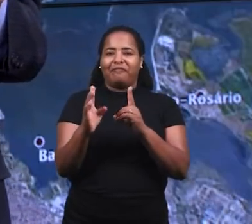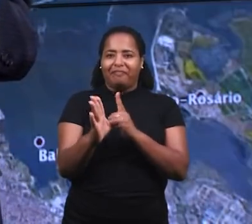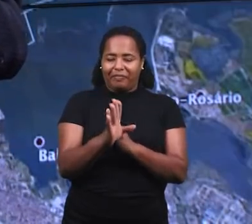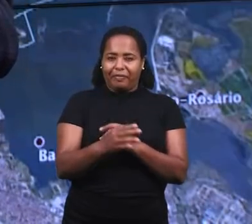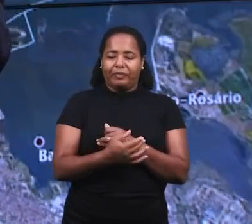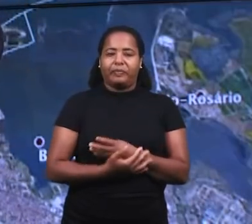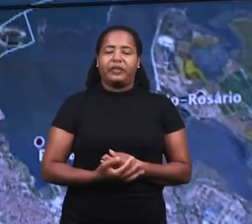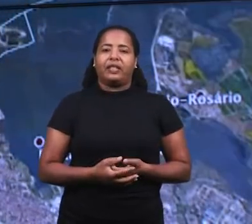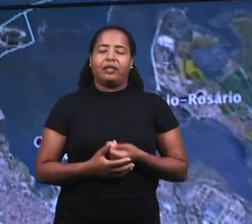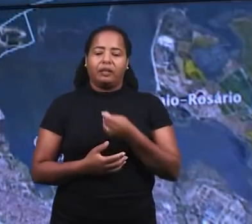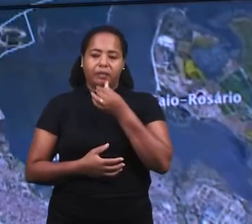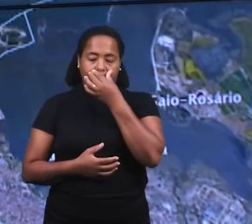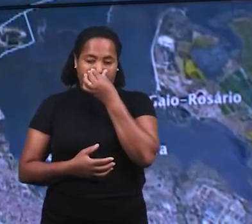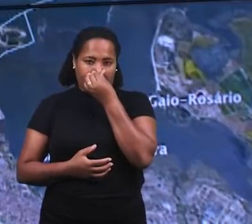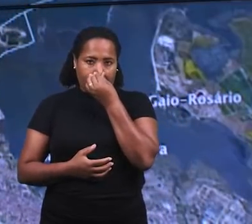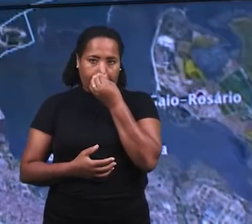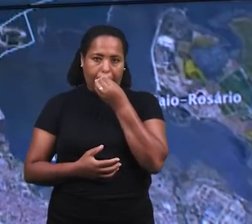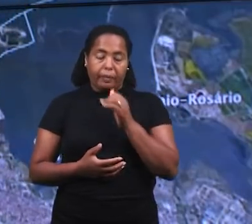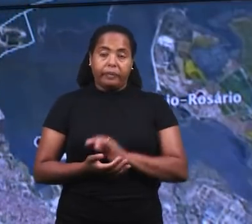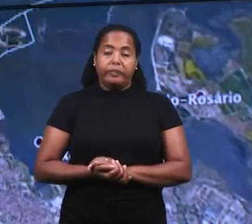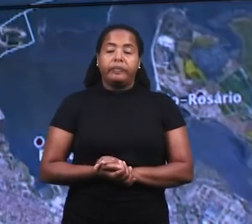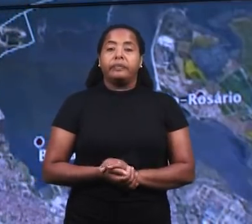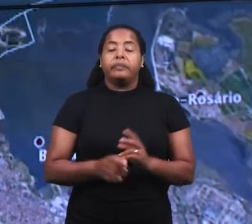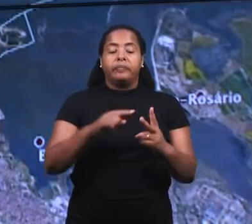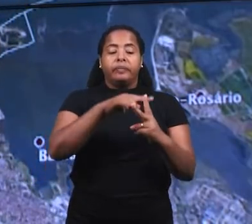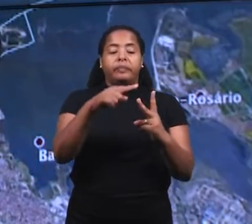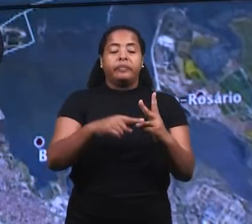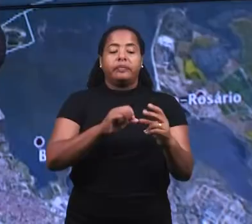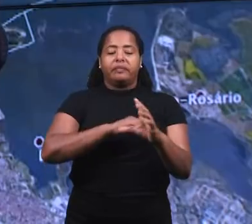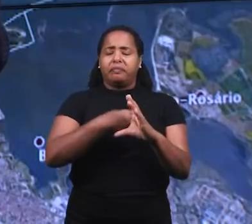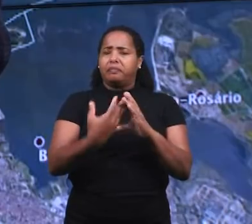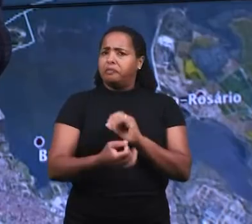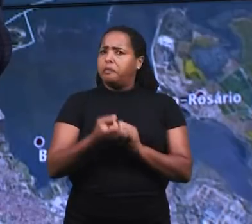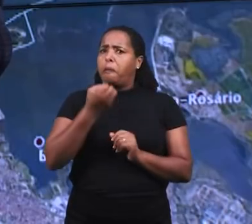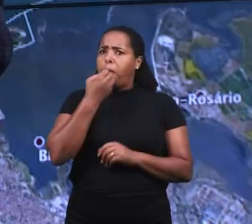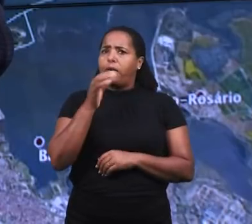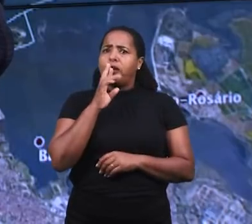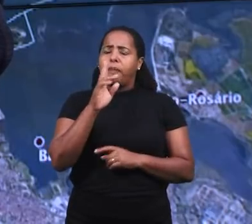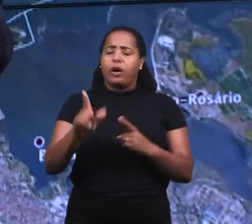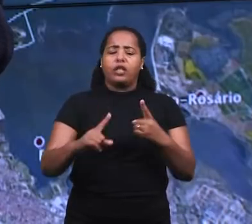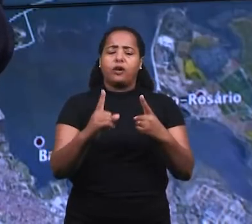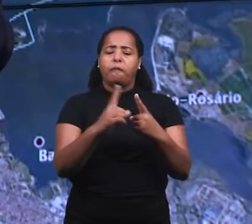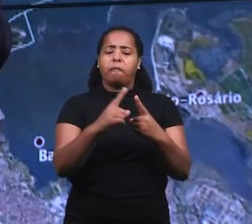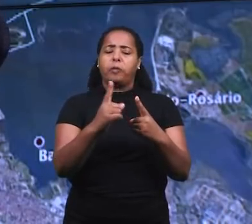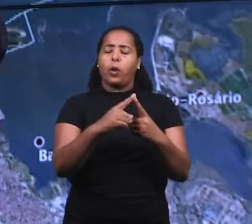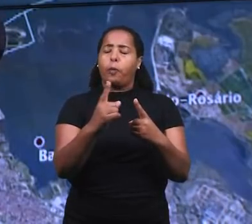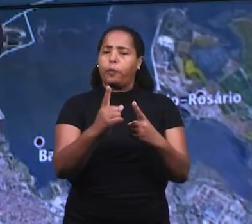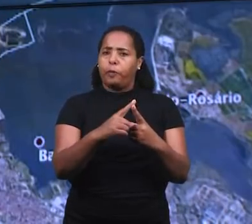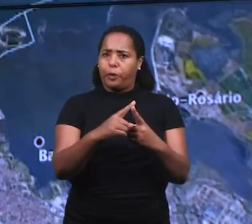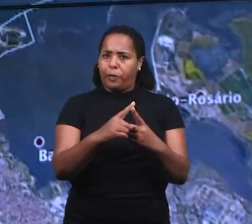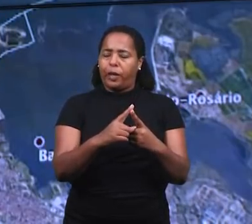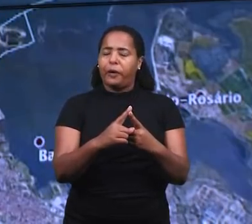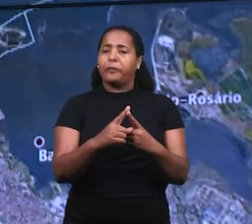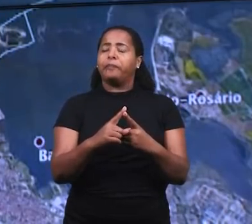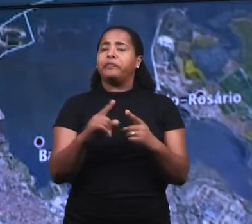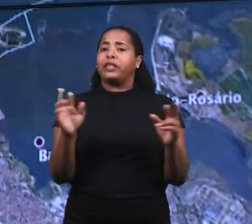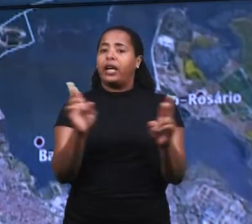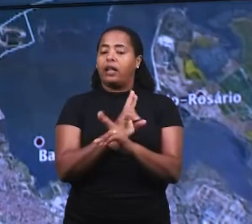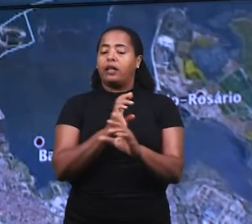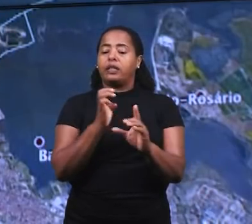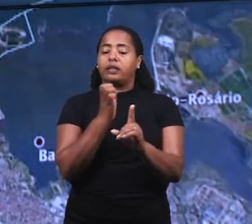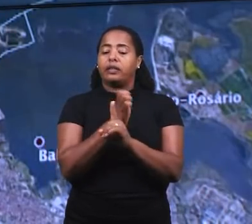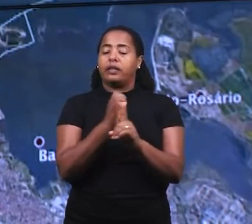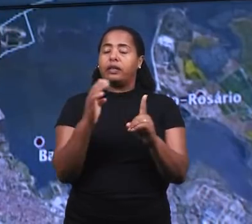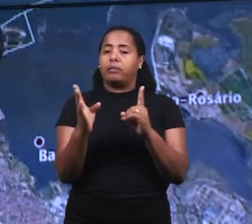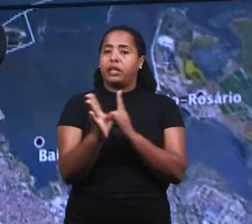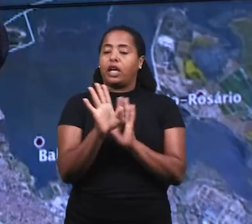para as perguntas da escola bíblica dominical. E os dois aspectos foram muito bem colocados pela irmã, porque o primeiro aspecto